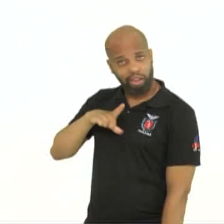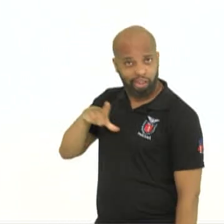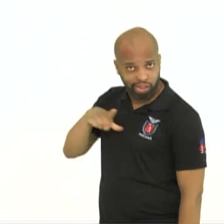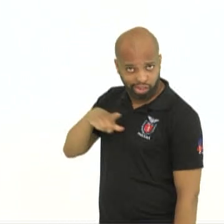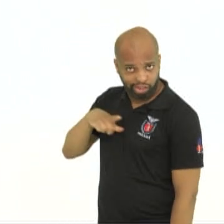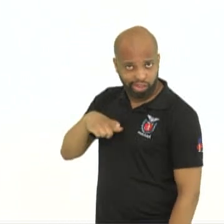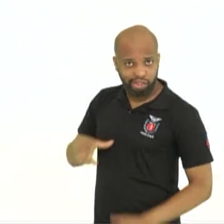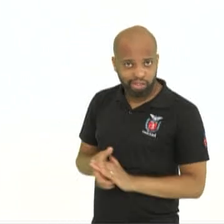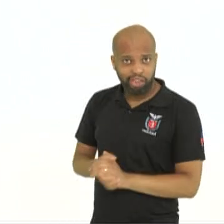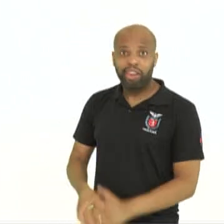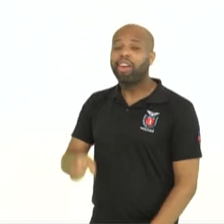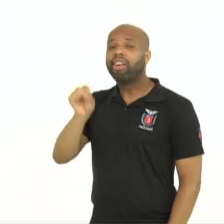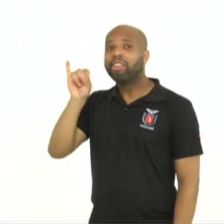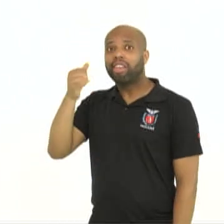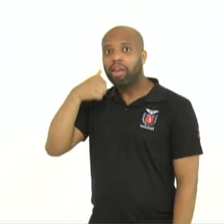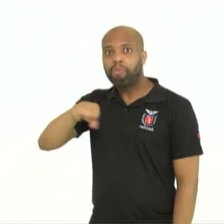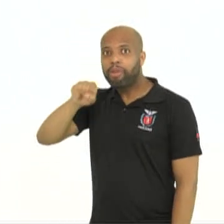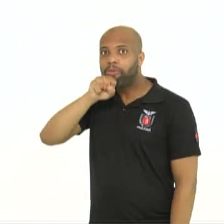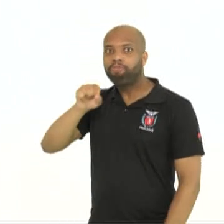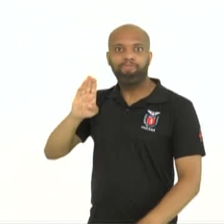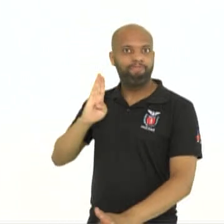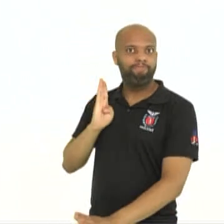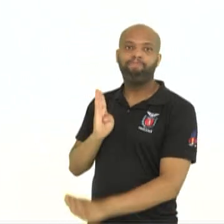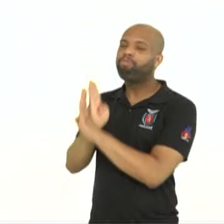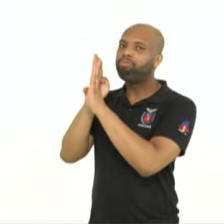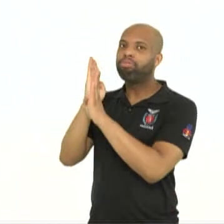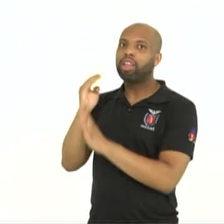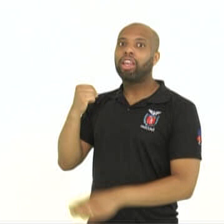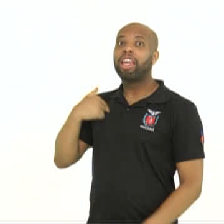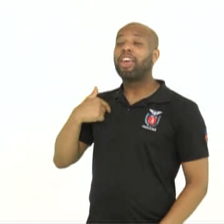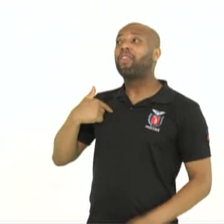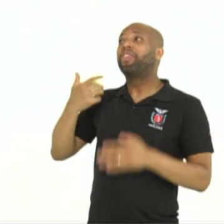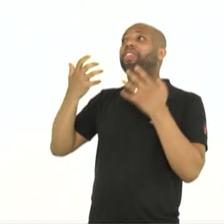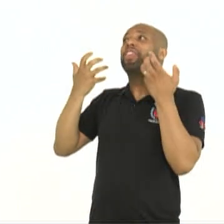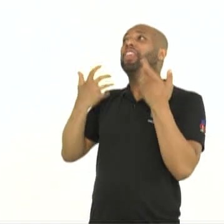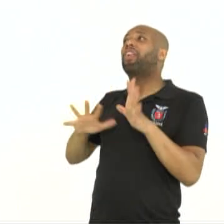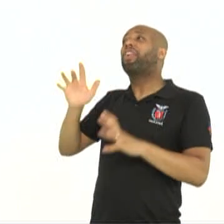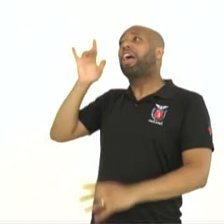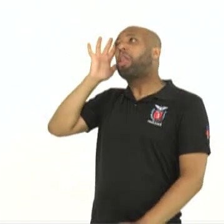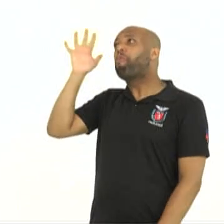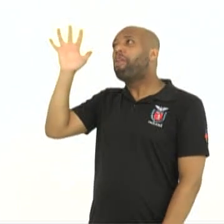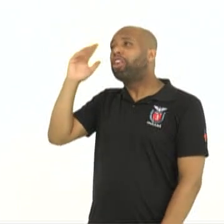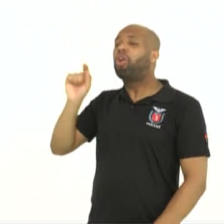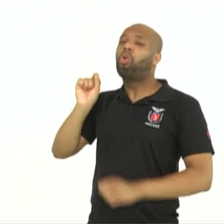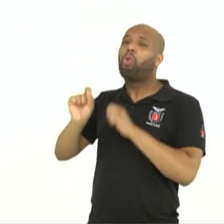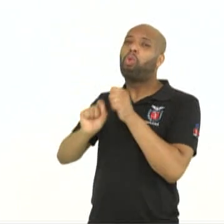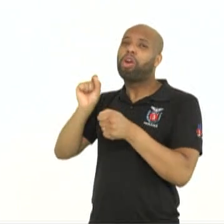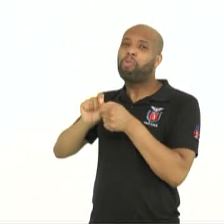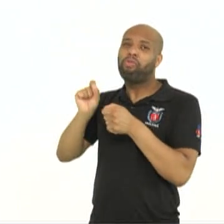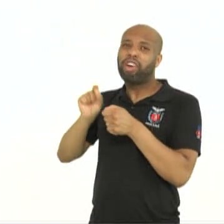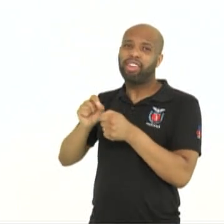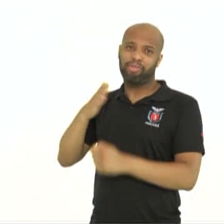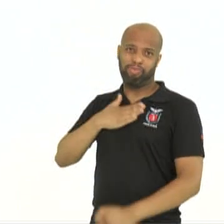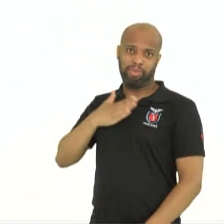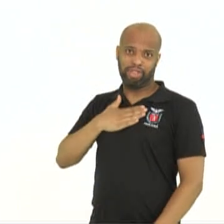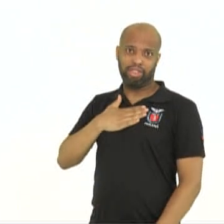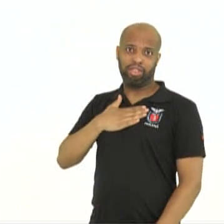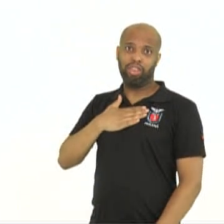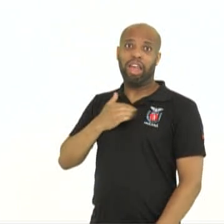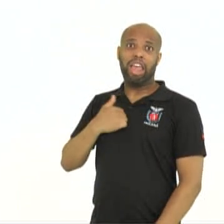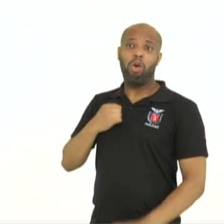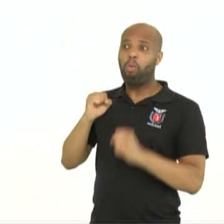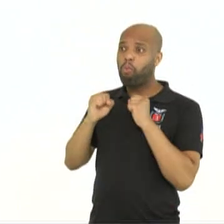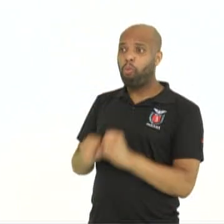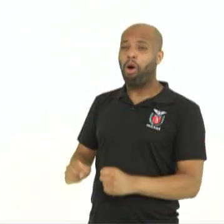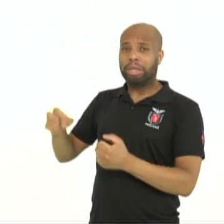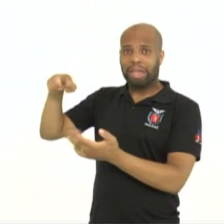Tive. Se a minha mãe descobrir, eu não quero nem imaginar o que ela fará comigo. Posso